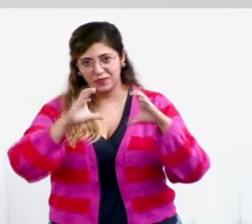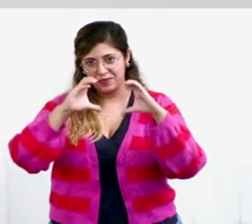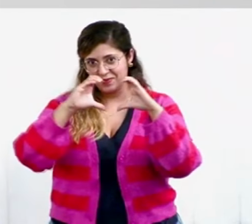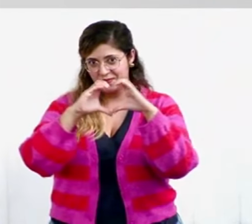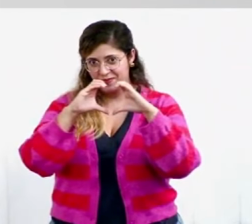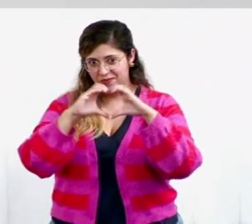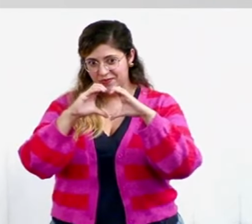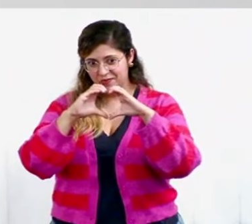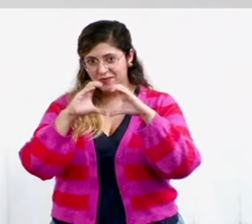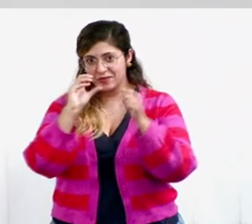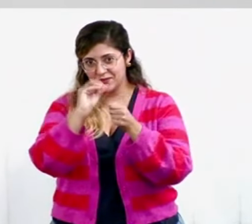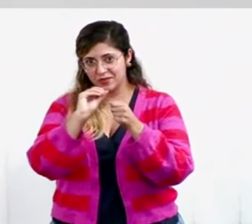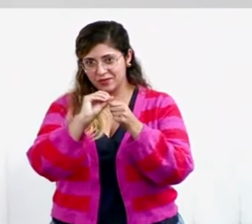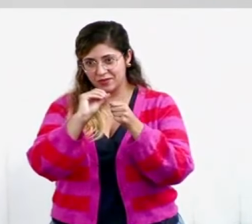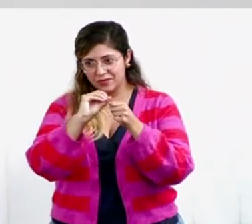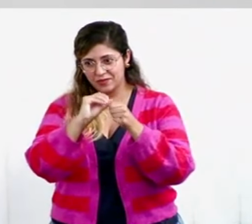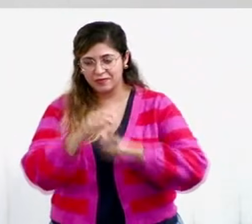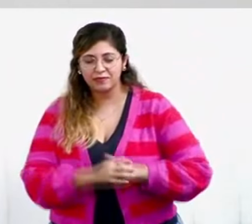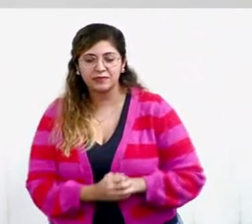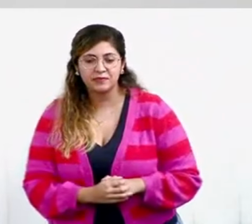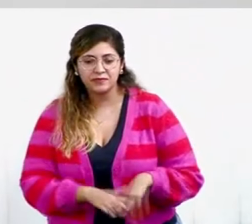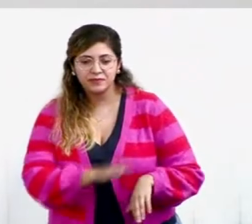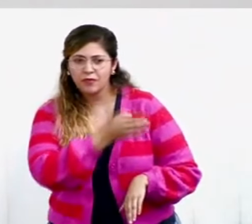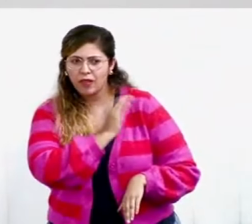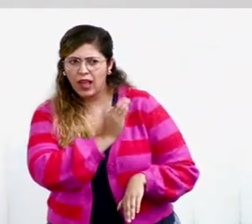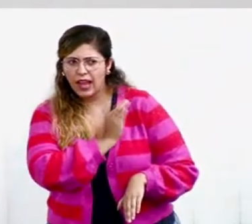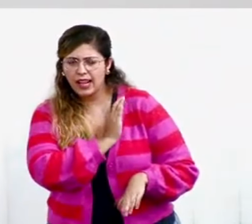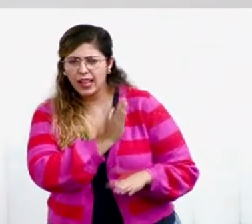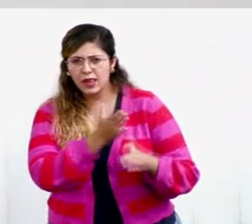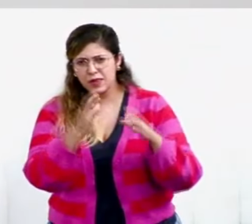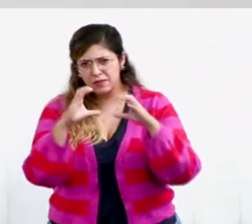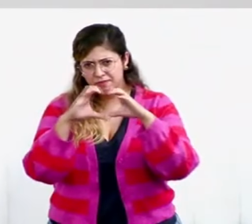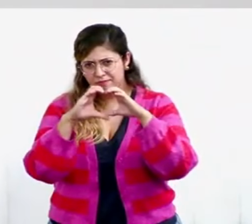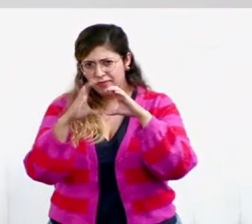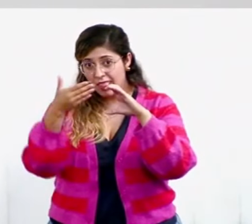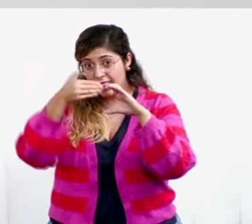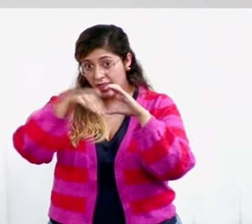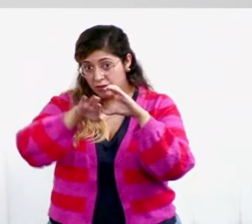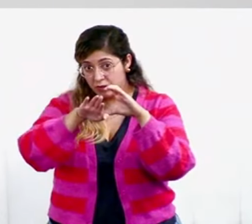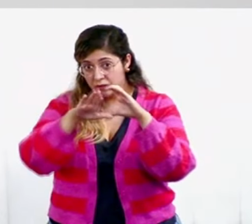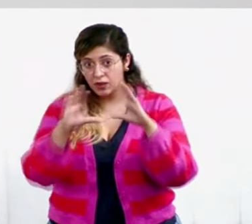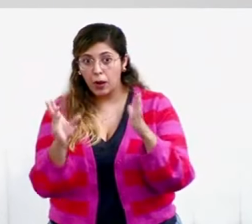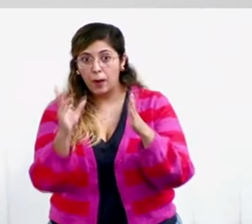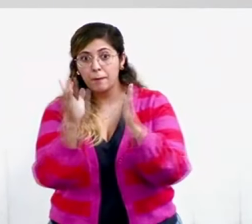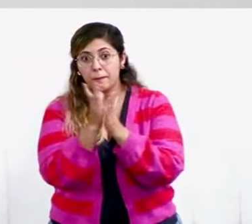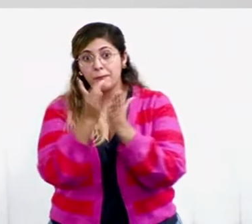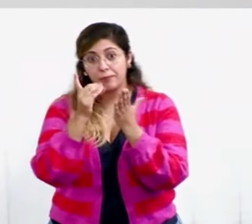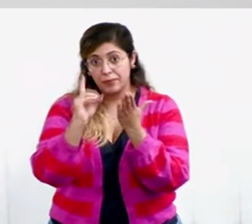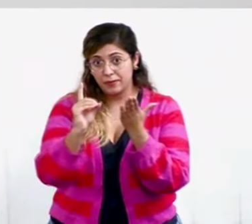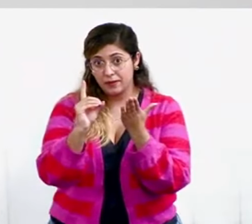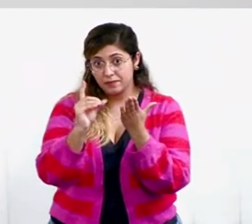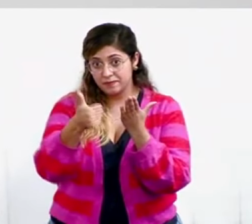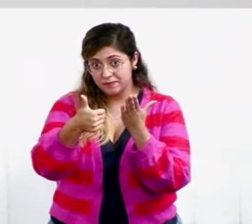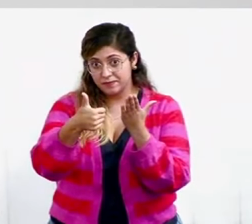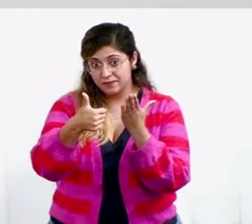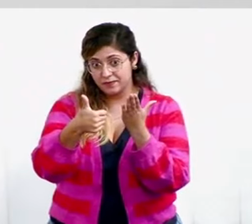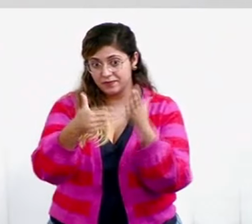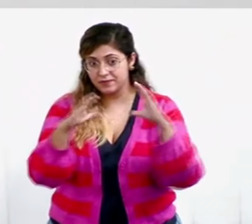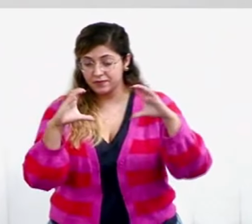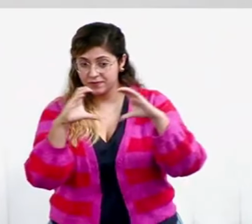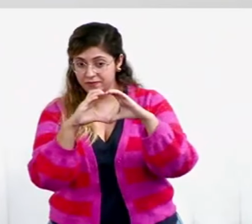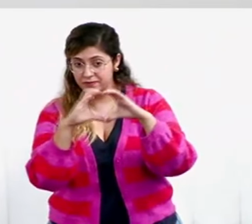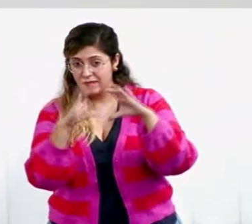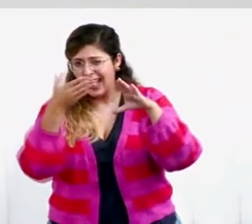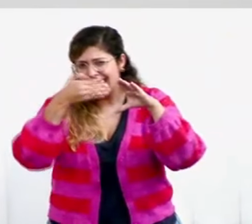dentro do coração de vocês, vocês vão colocar uma Bíblia aberta, tá? E fora